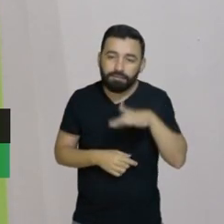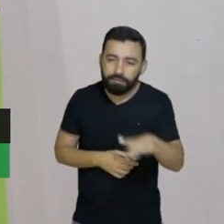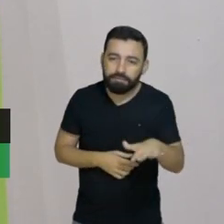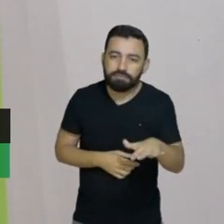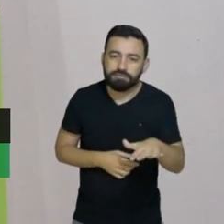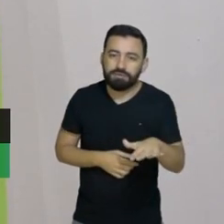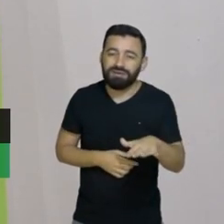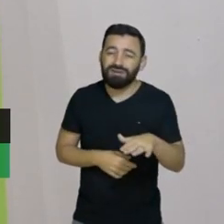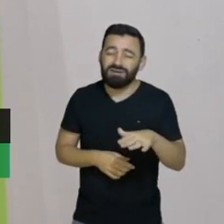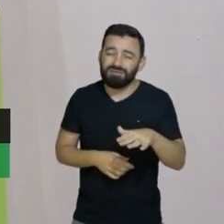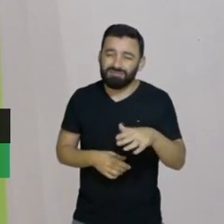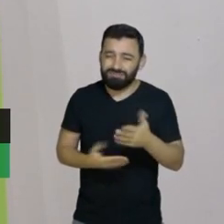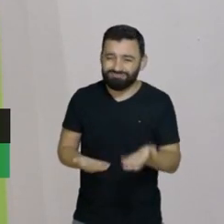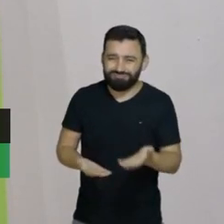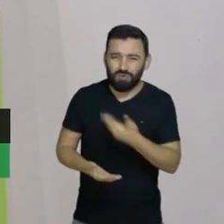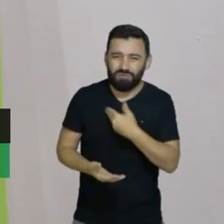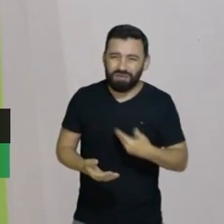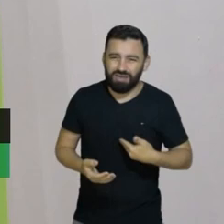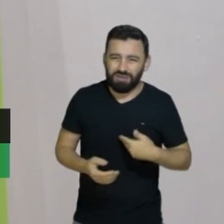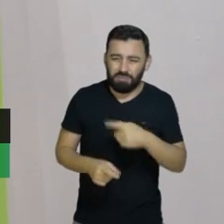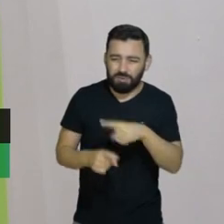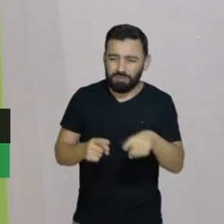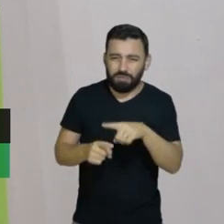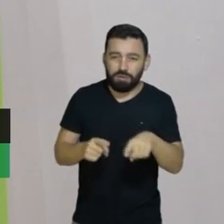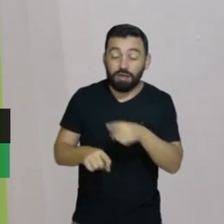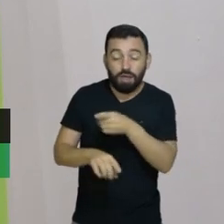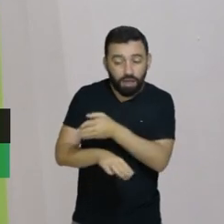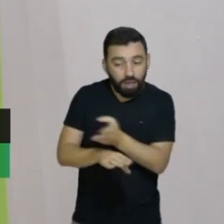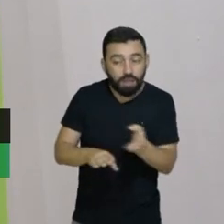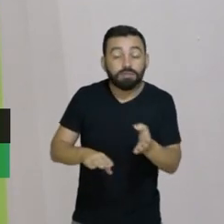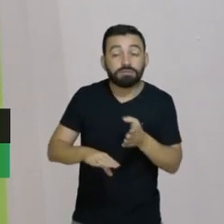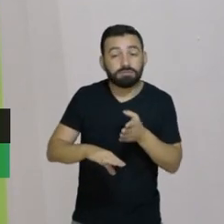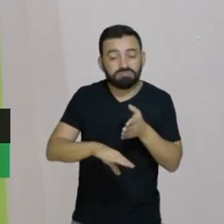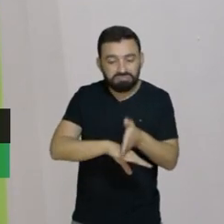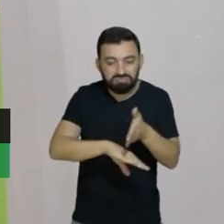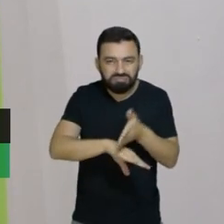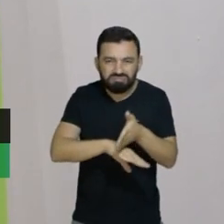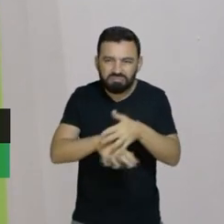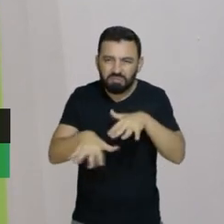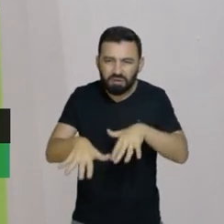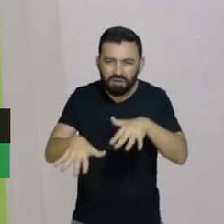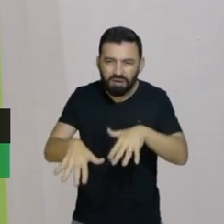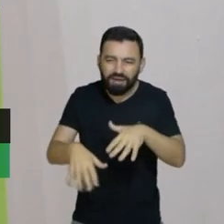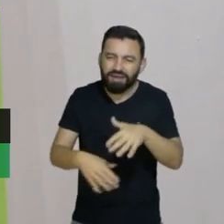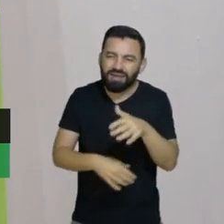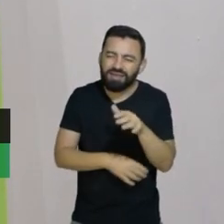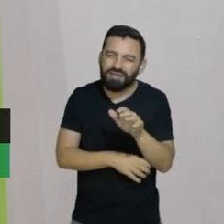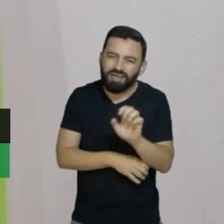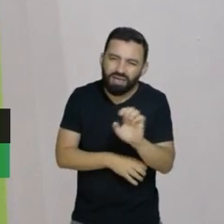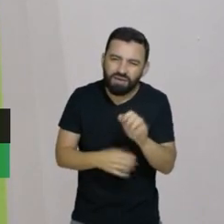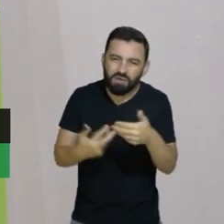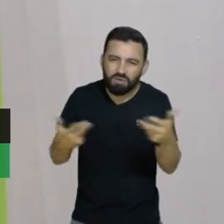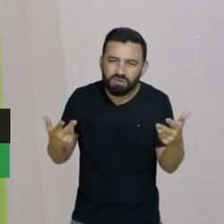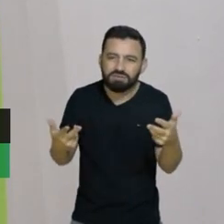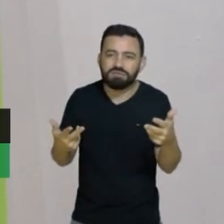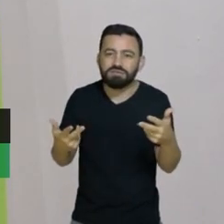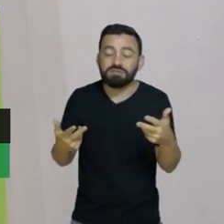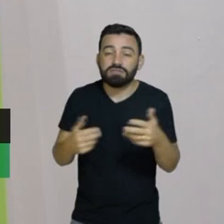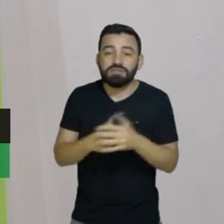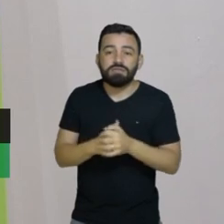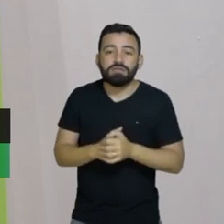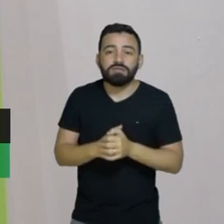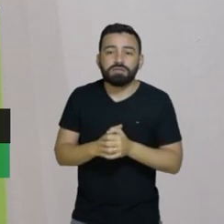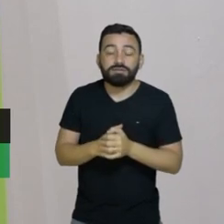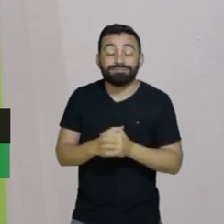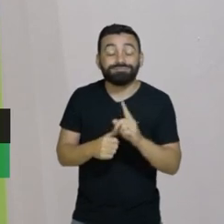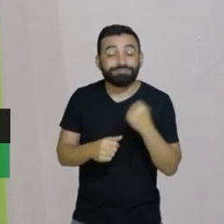Estado proibir a participação das crianças em eventos, paradas gays, eventos LGBTQ, enfim. E aí a gente